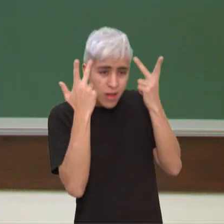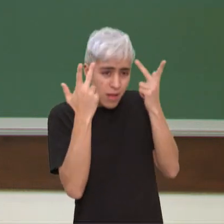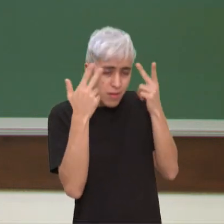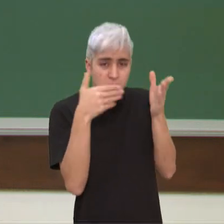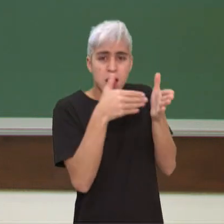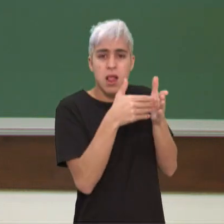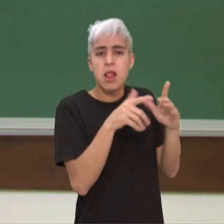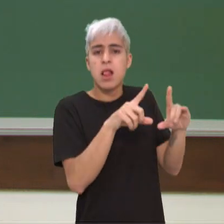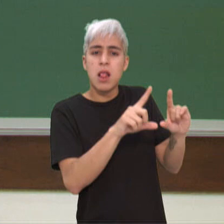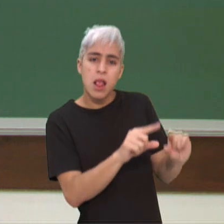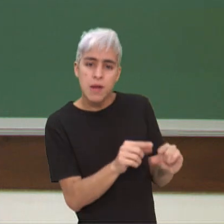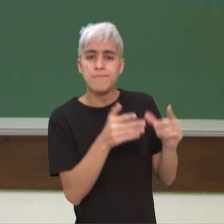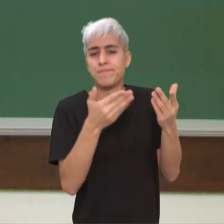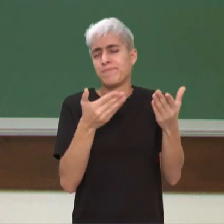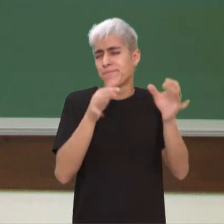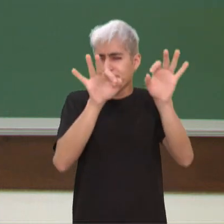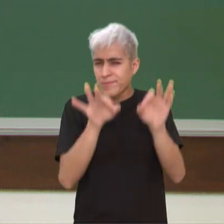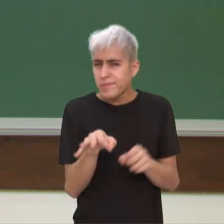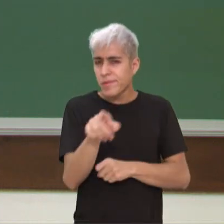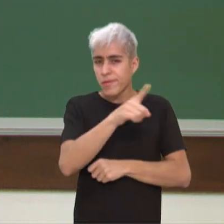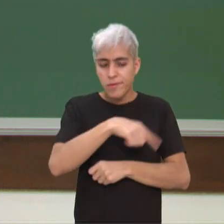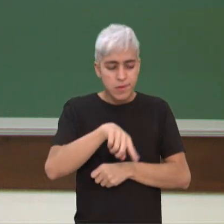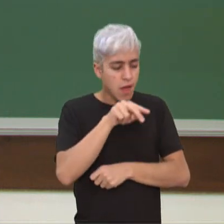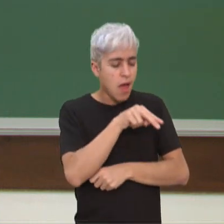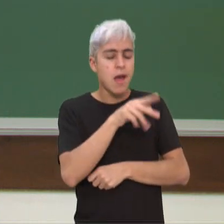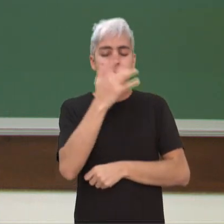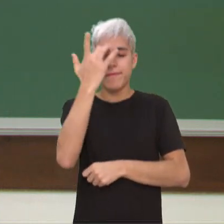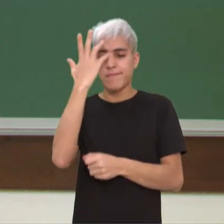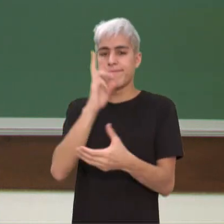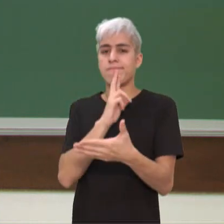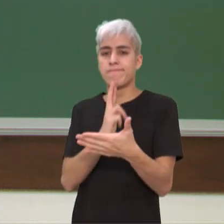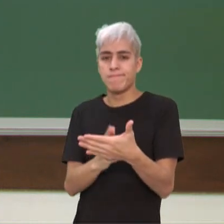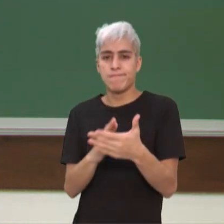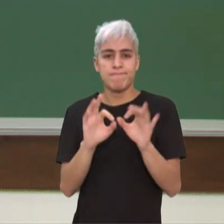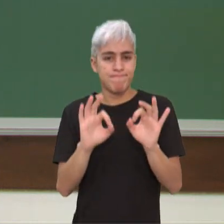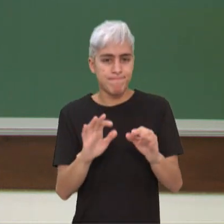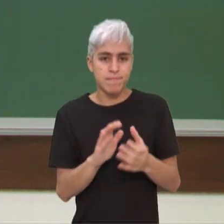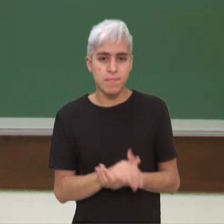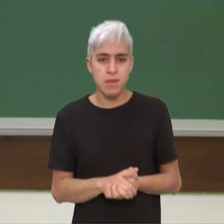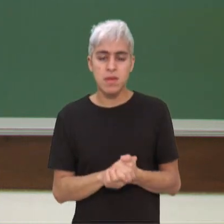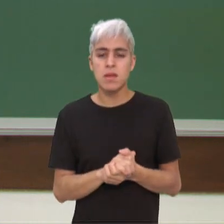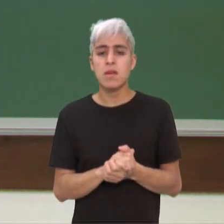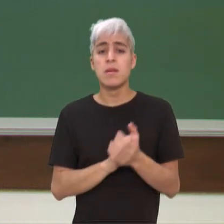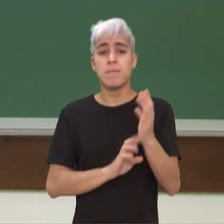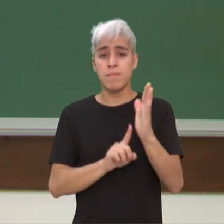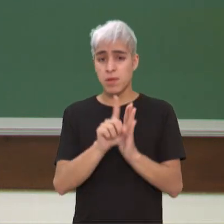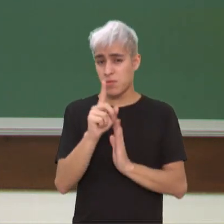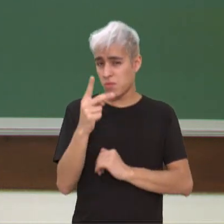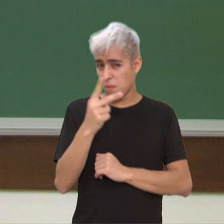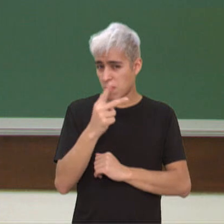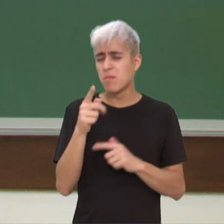naturais. Então, tenho certeza que você conseguiu responder. E na questão número 2, também te dei